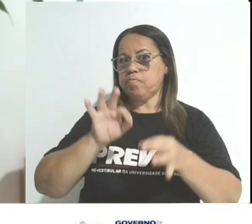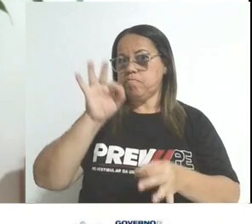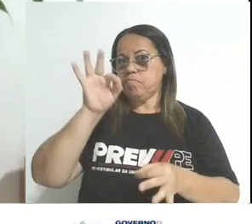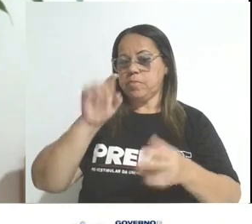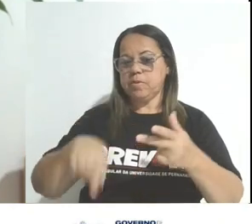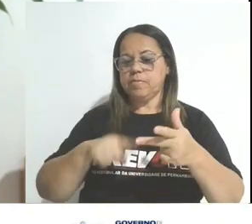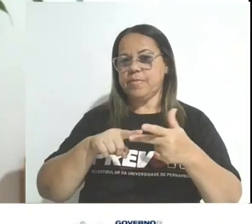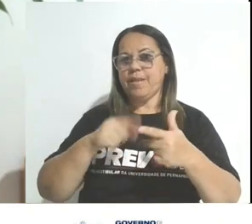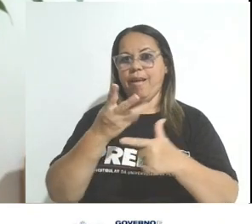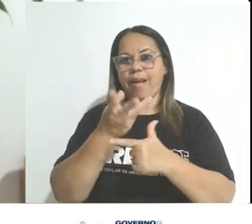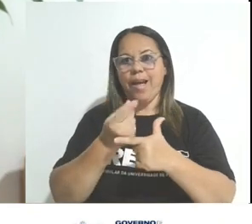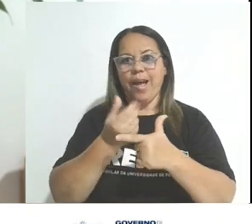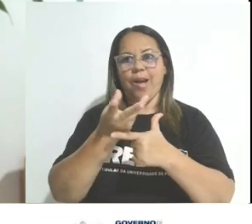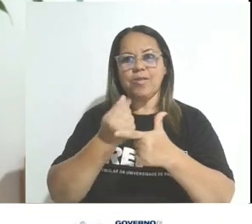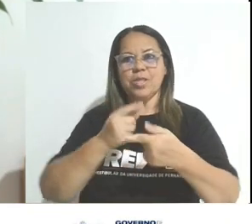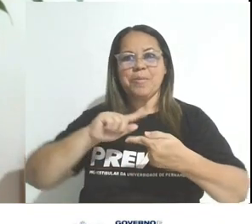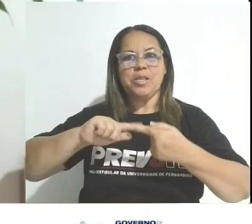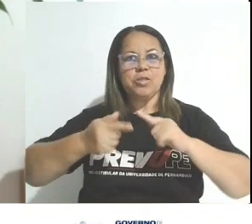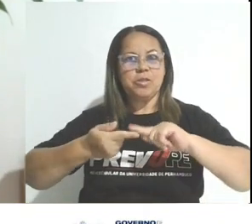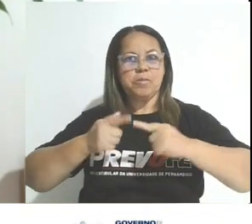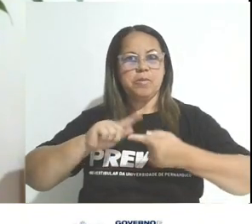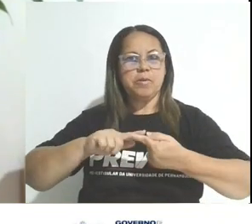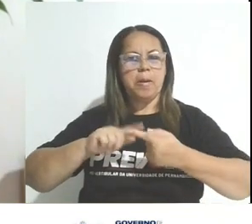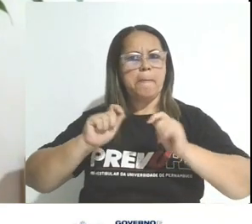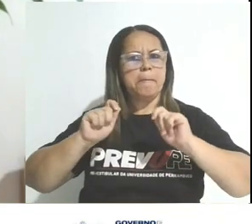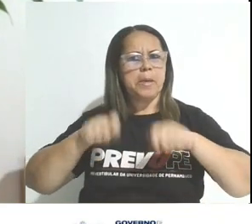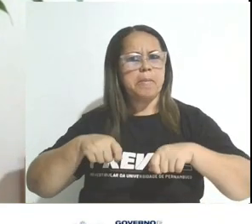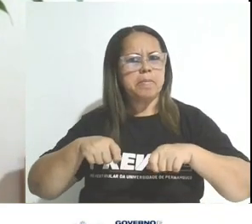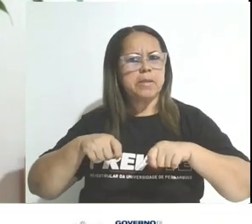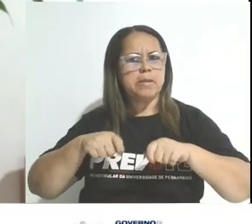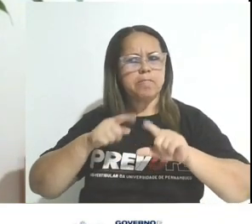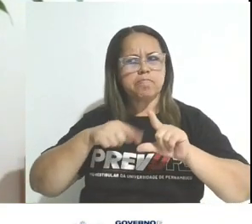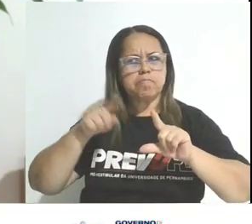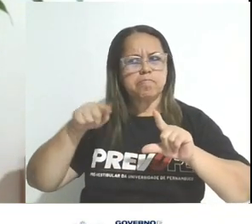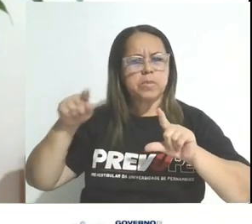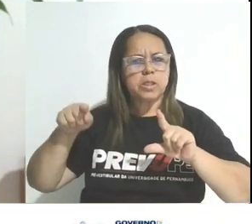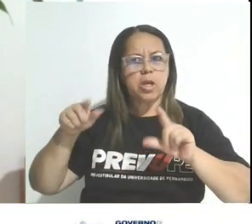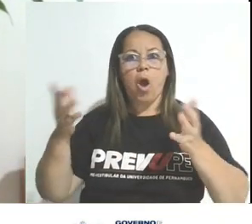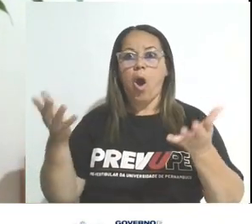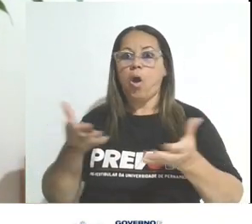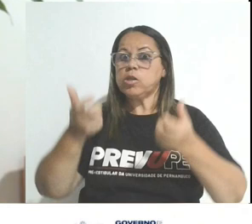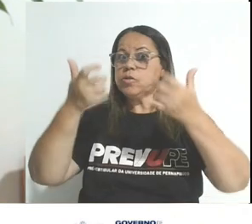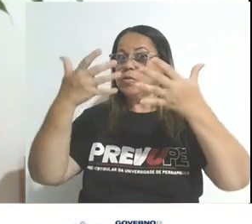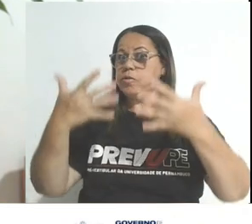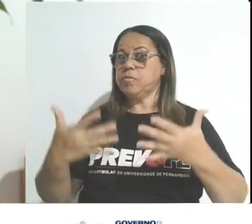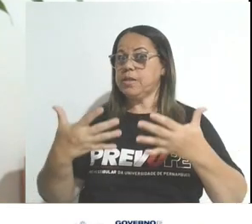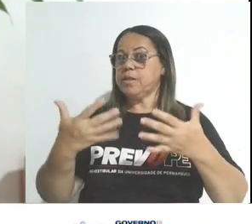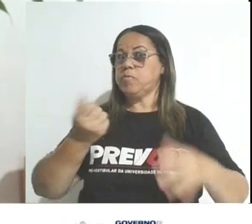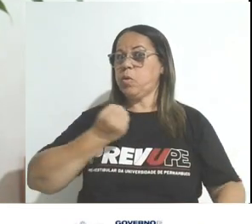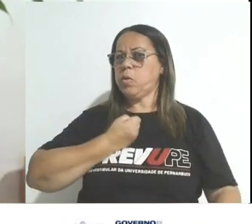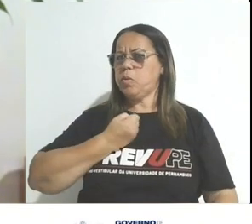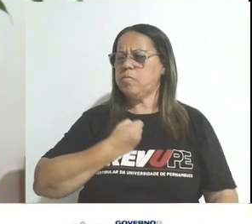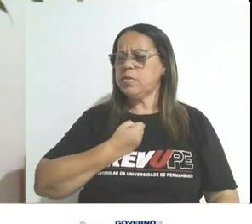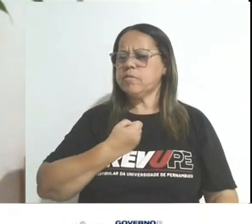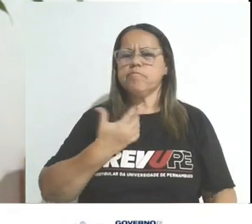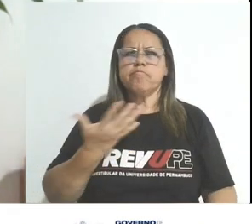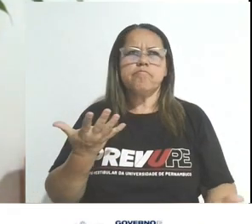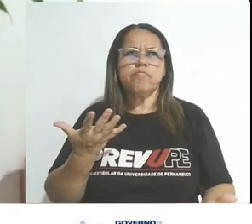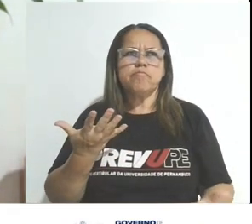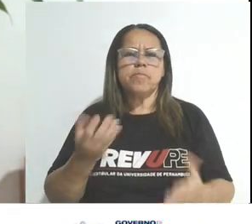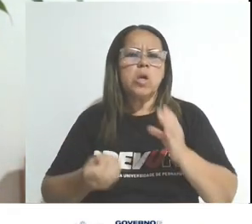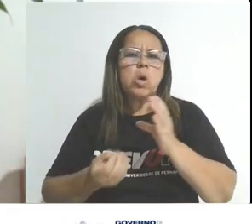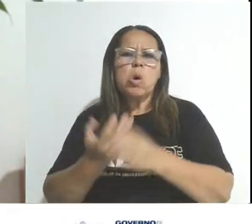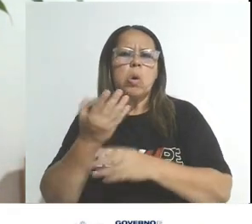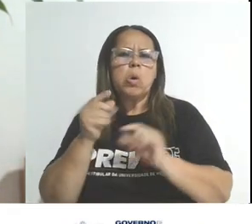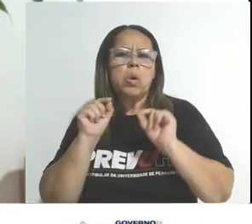medidas, álgebra, geometria e probabilidade estatística. Hoje a gente vai discutir sobre números. O que é que mais surgem,